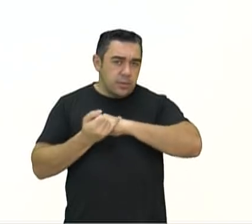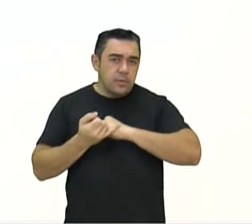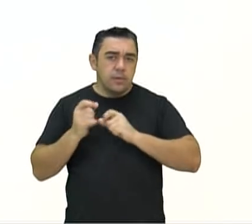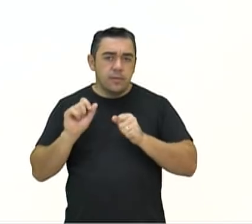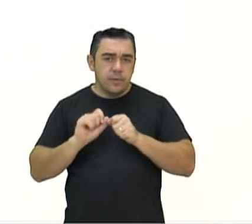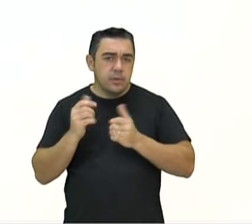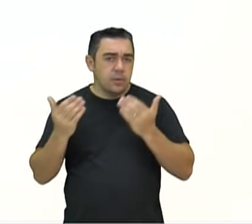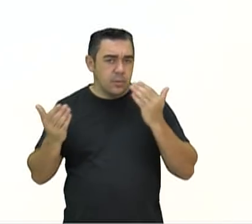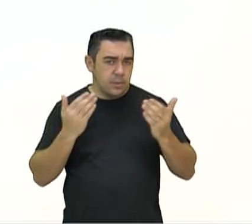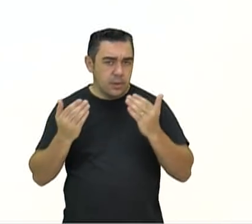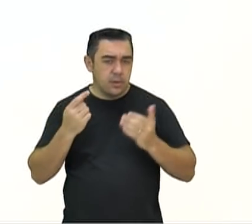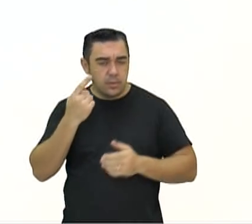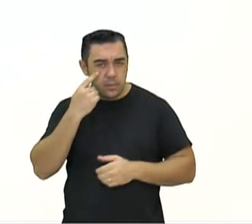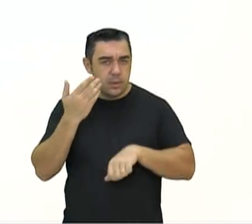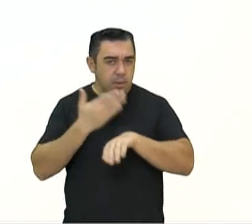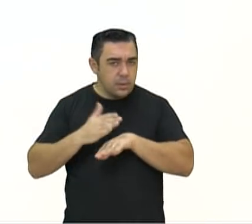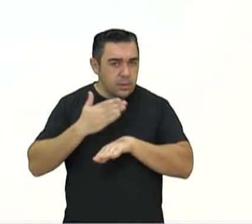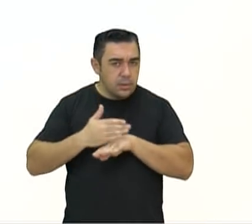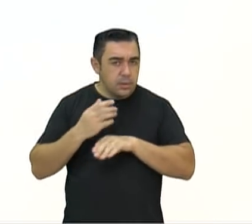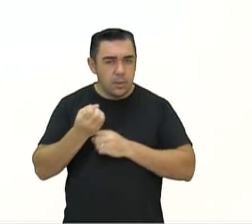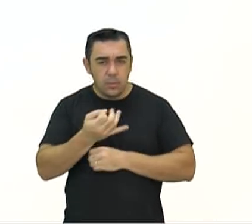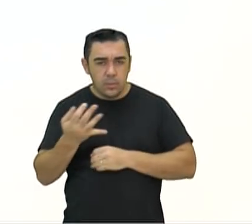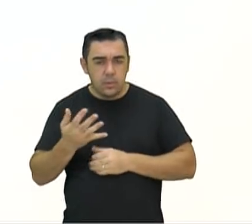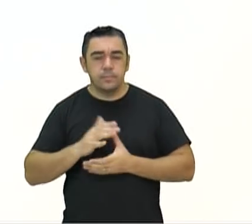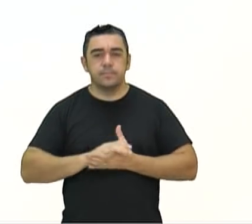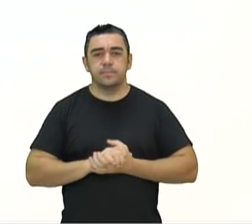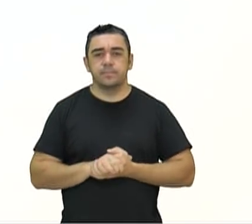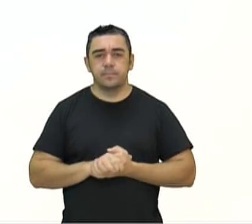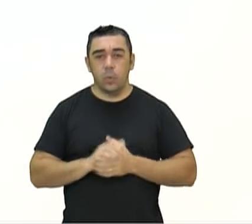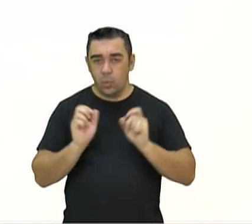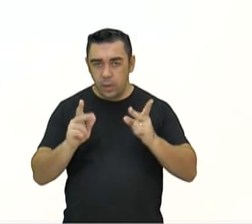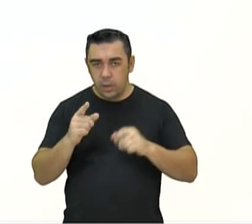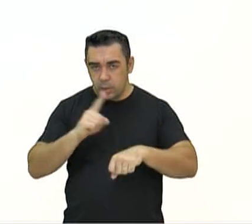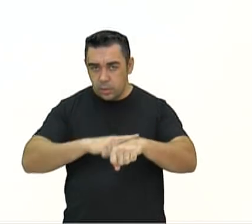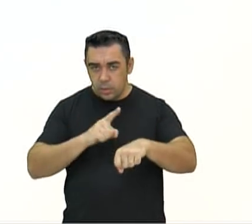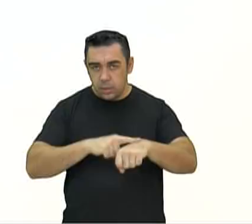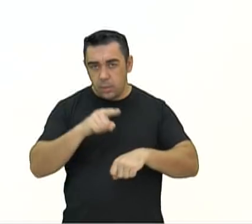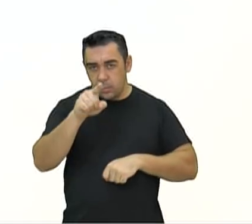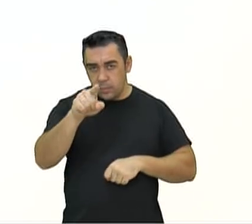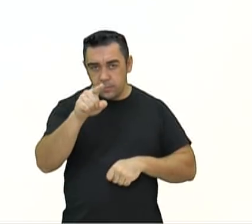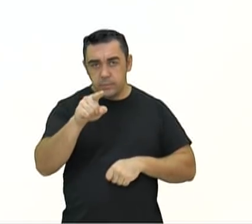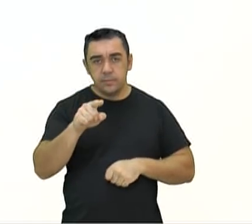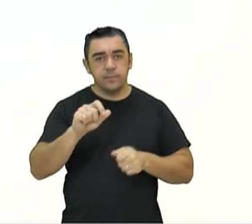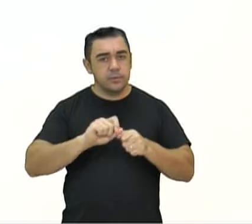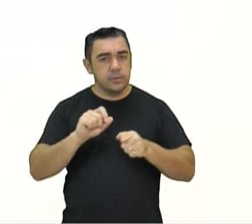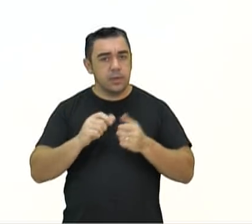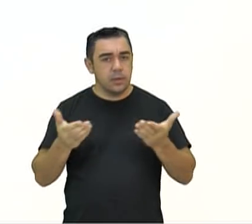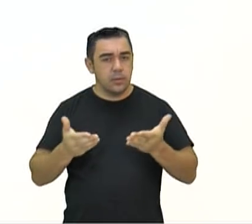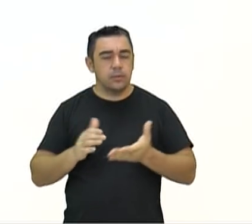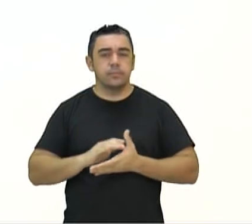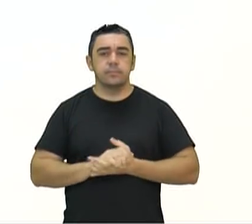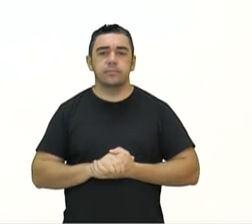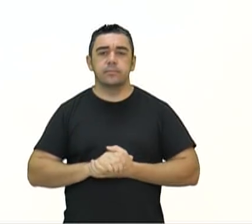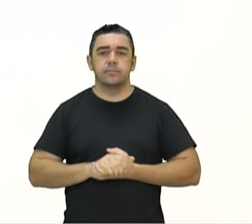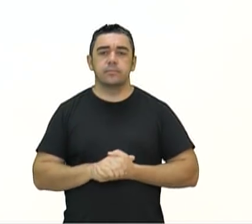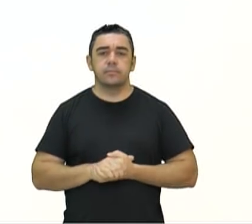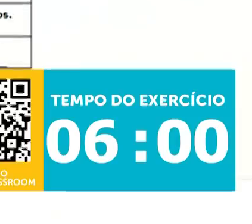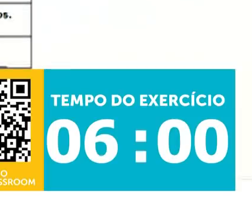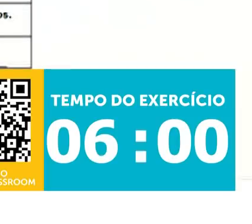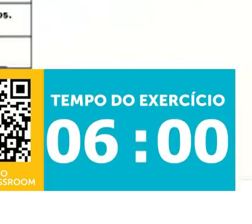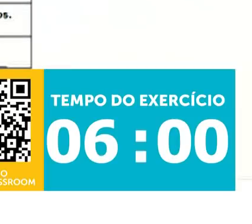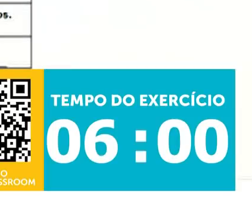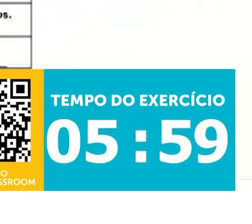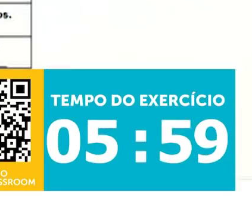esses comparativos para a gente treinar o grau dos adjetivos, ok? Mais um tempinho aí, então, para vocês, bem generoso, fazer essa atividade.